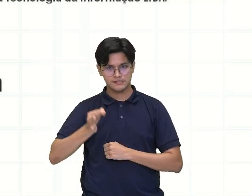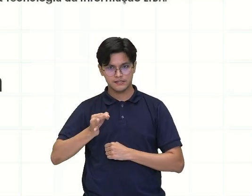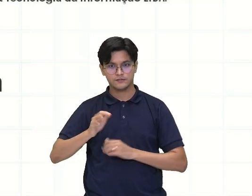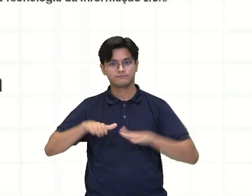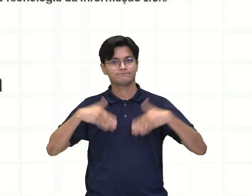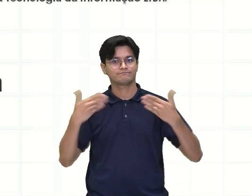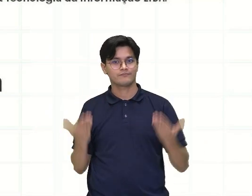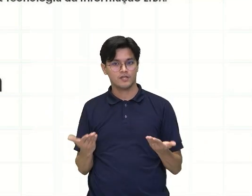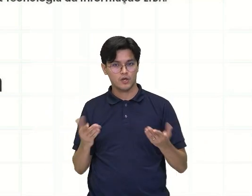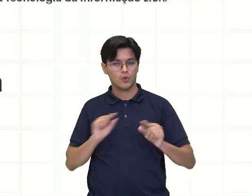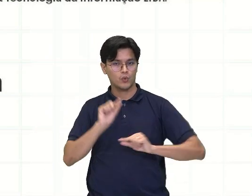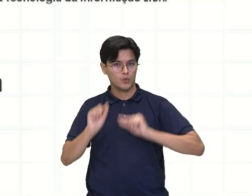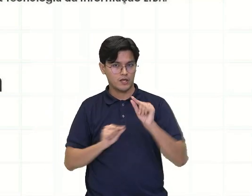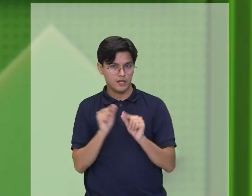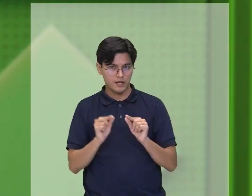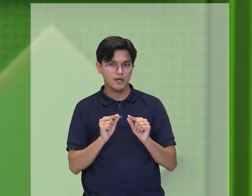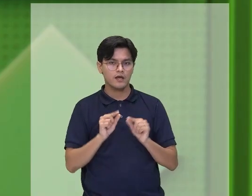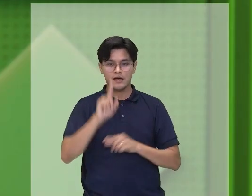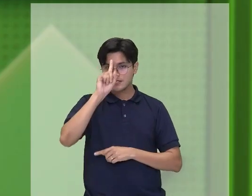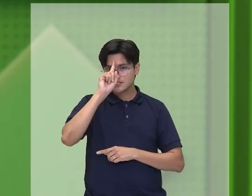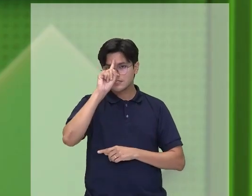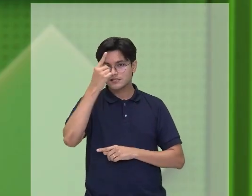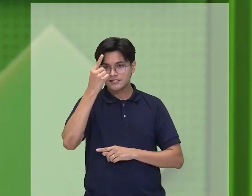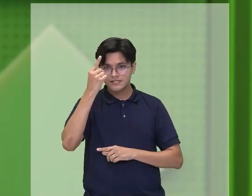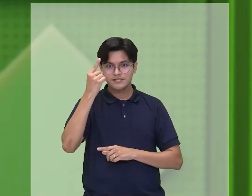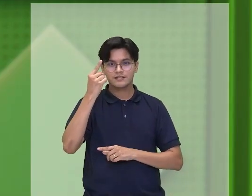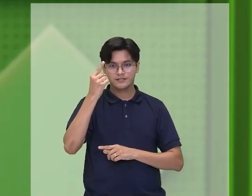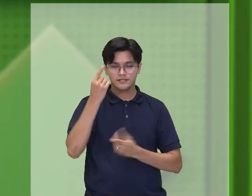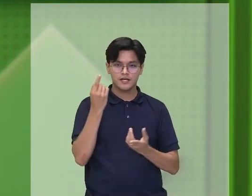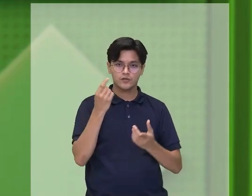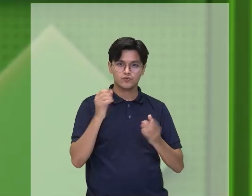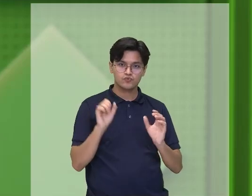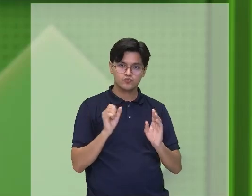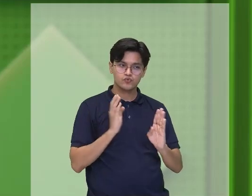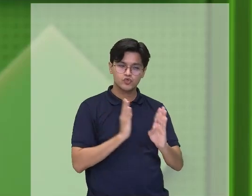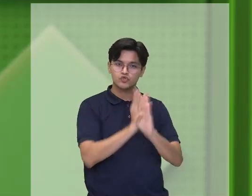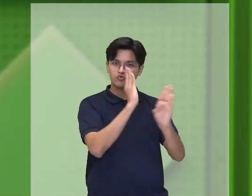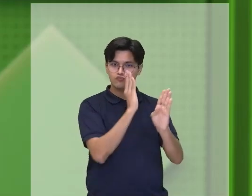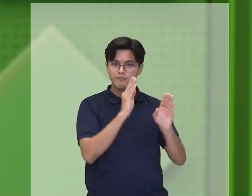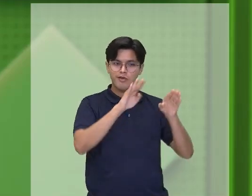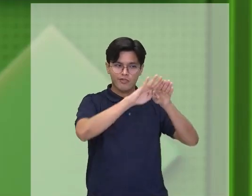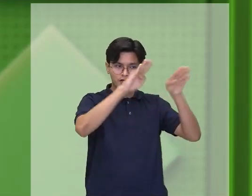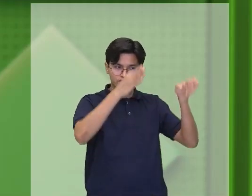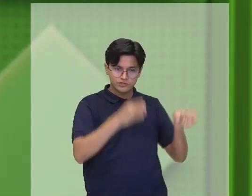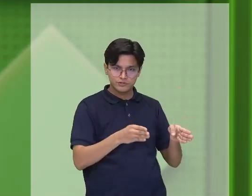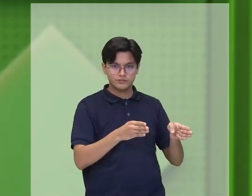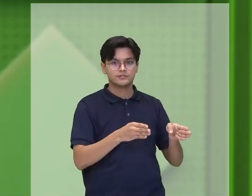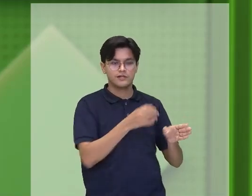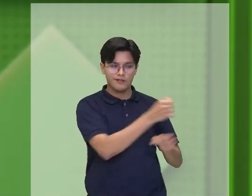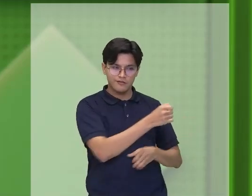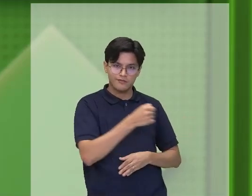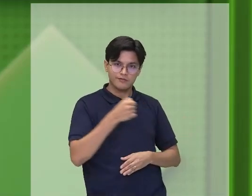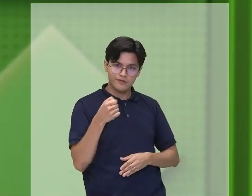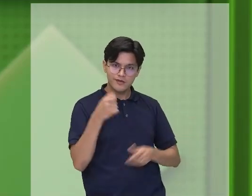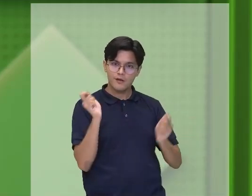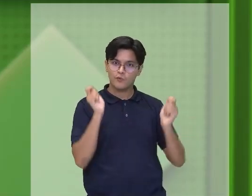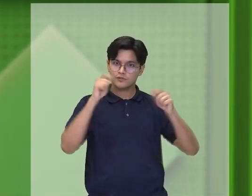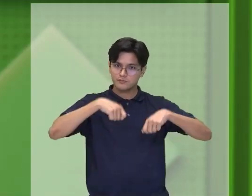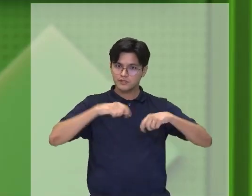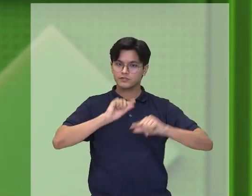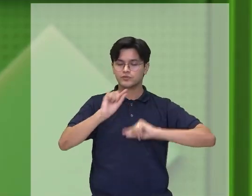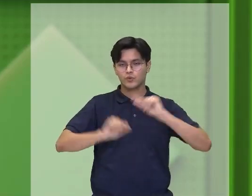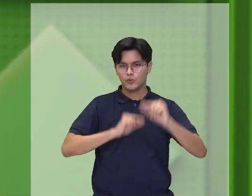o conservamento, né, dos nossos alimentos e bebidas, certo? E o gás refrigerante